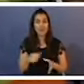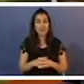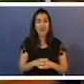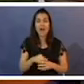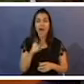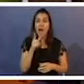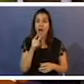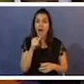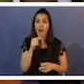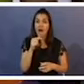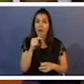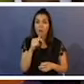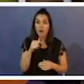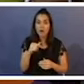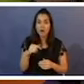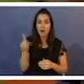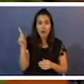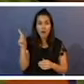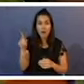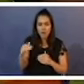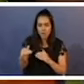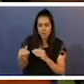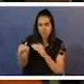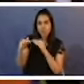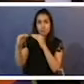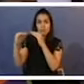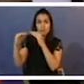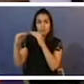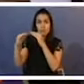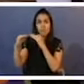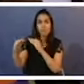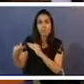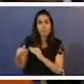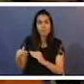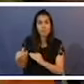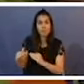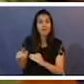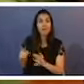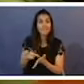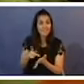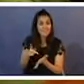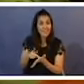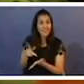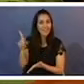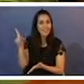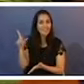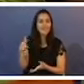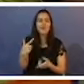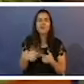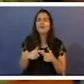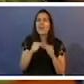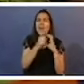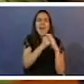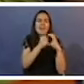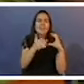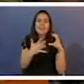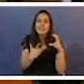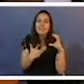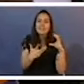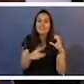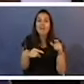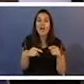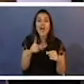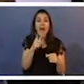subir e baixar das águas do Pantanal Olha que região legal uma das características mais marcantes do Pantanal